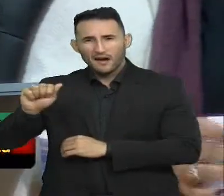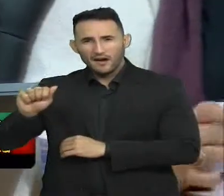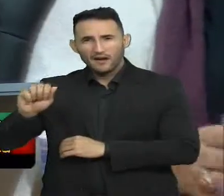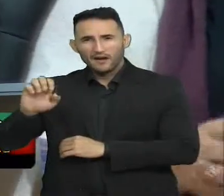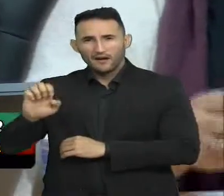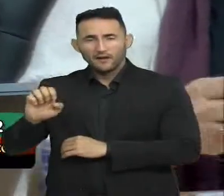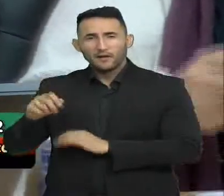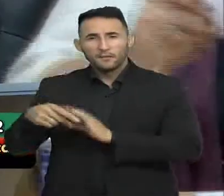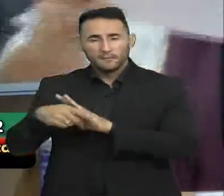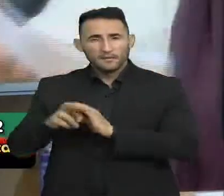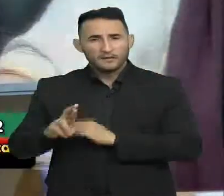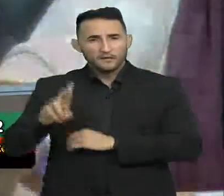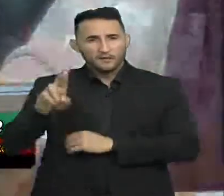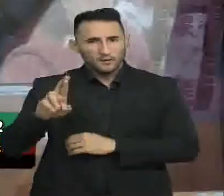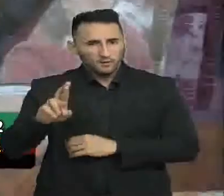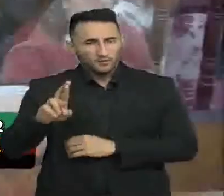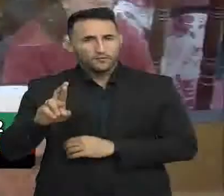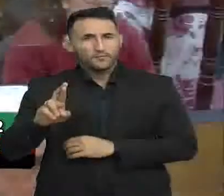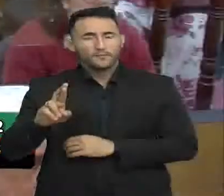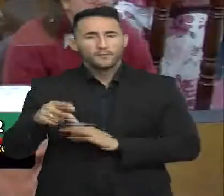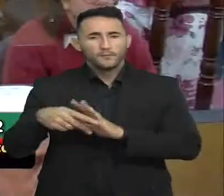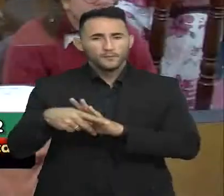representando Ilê Ogum Mejegê.